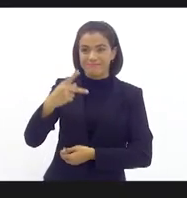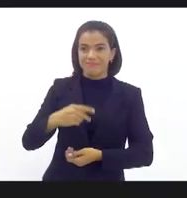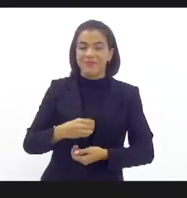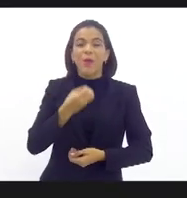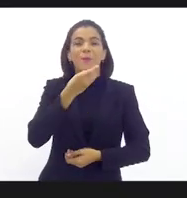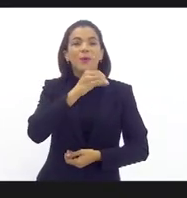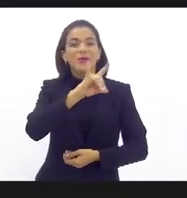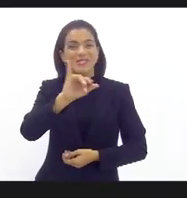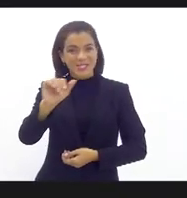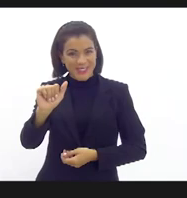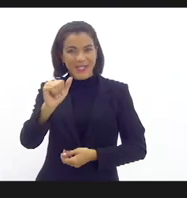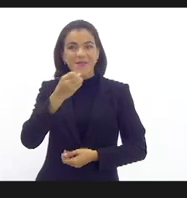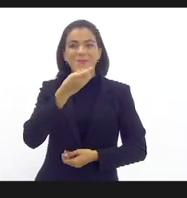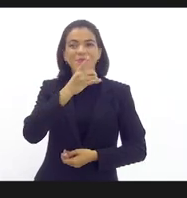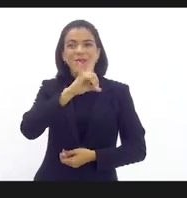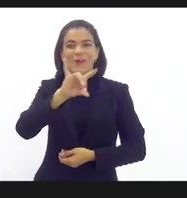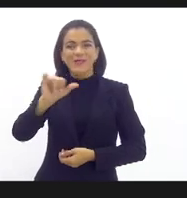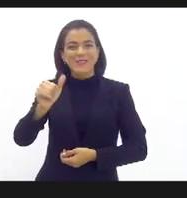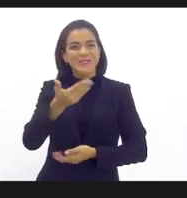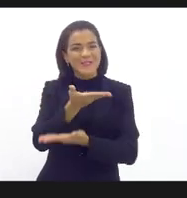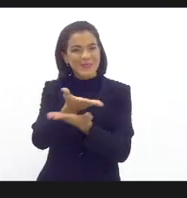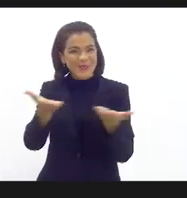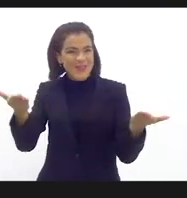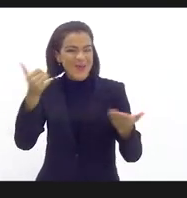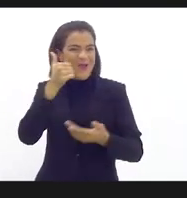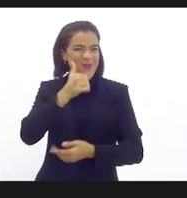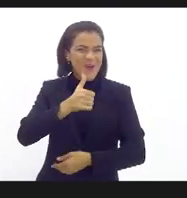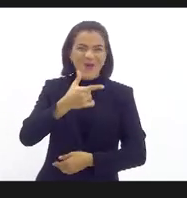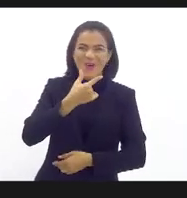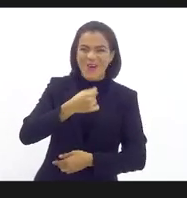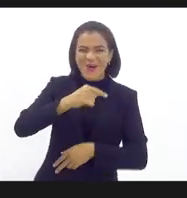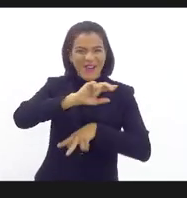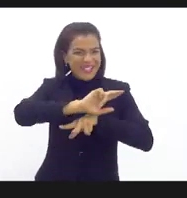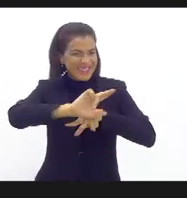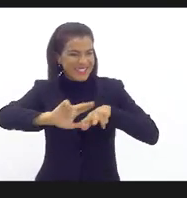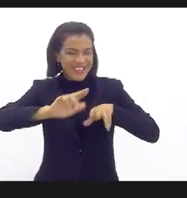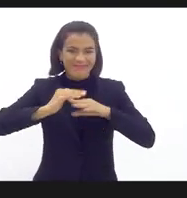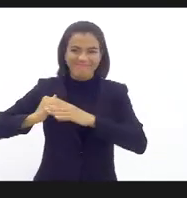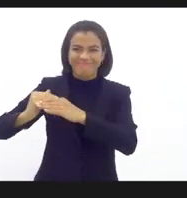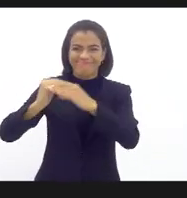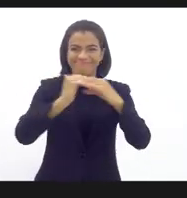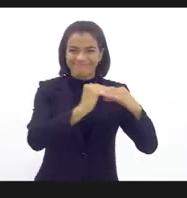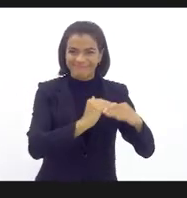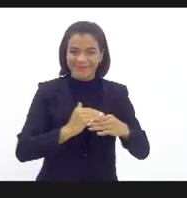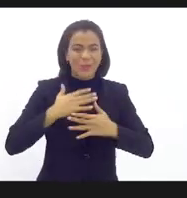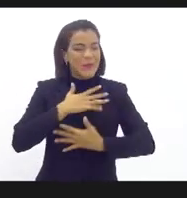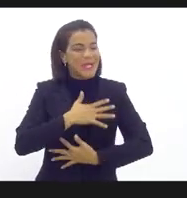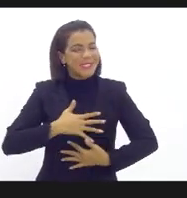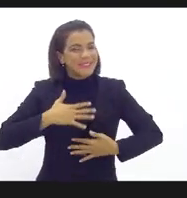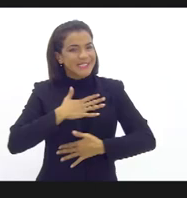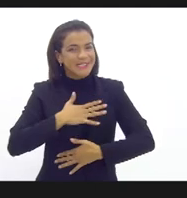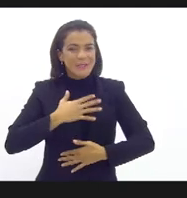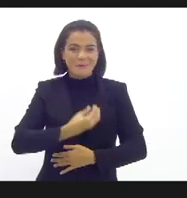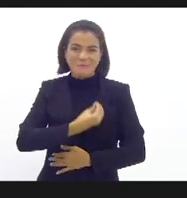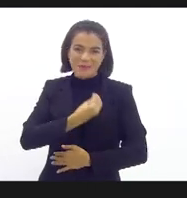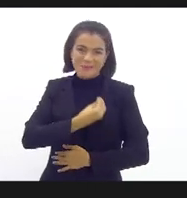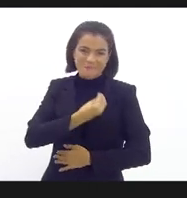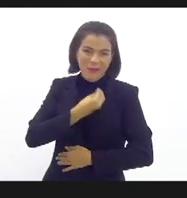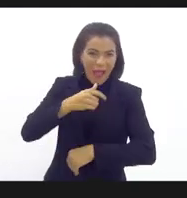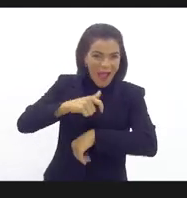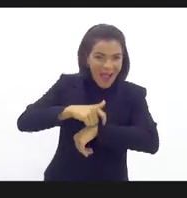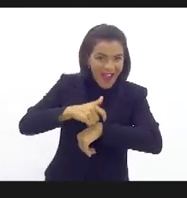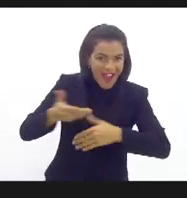Bom dia. Bom dia a todas, todos e todos. Uma satisfação participar desse momento,